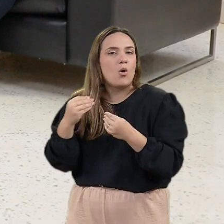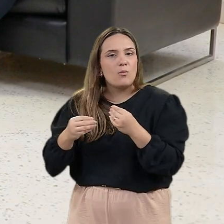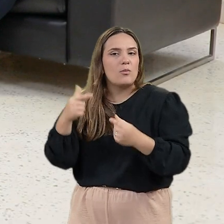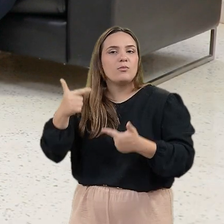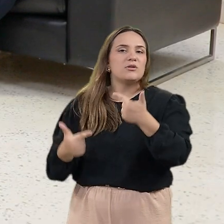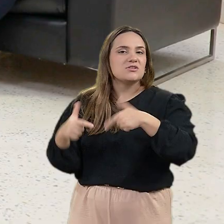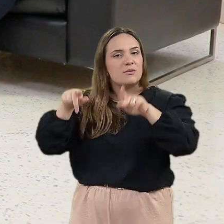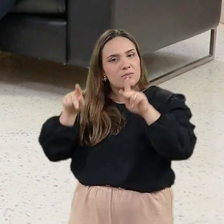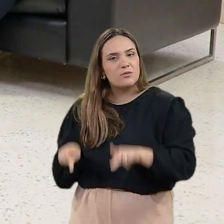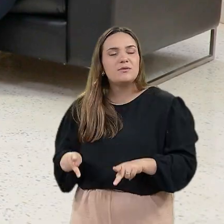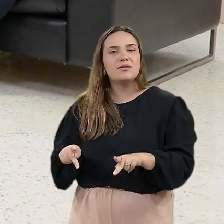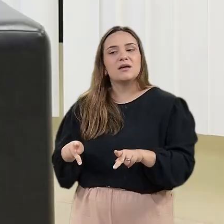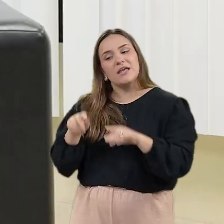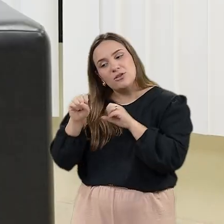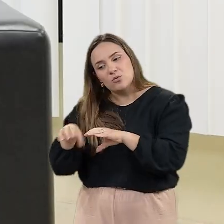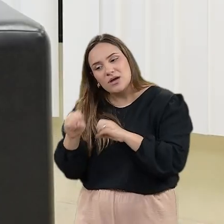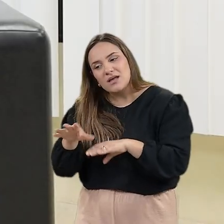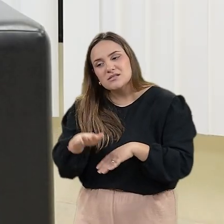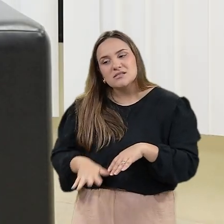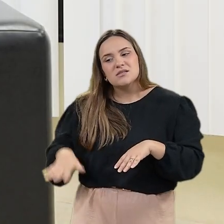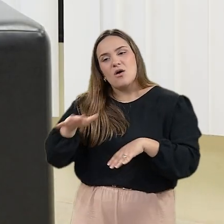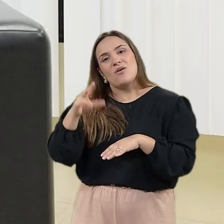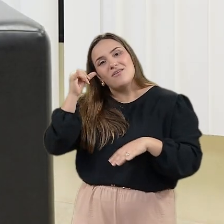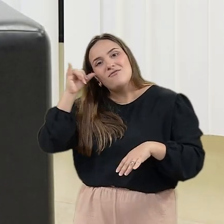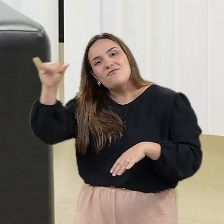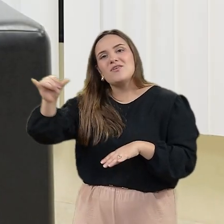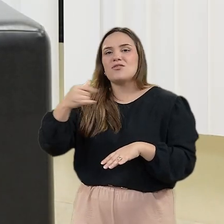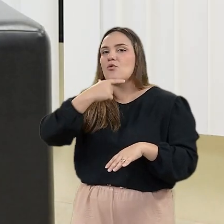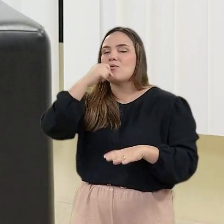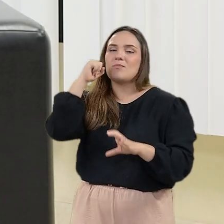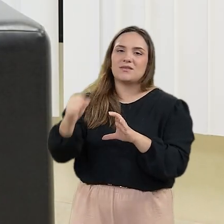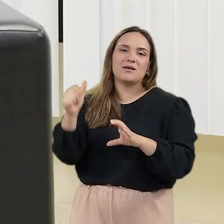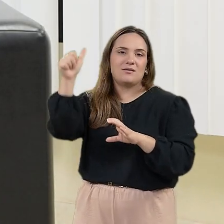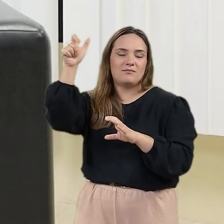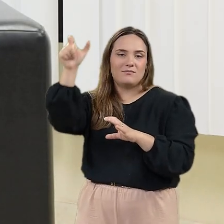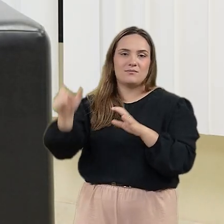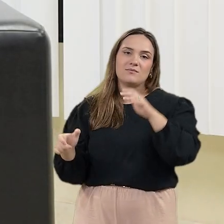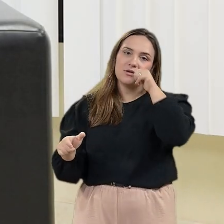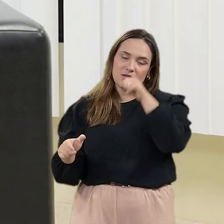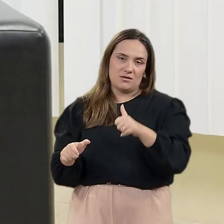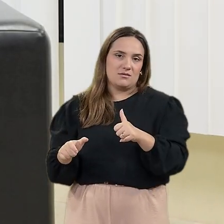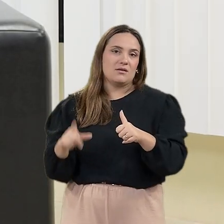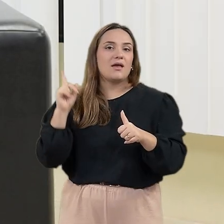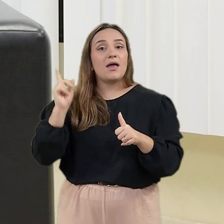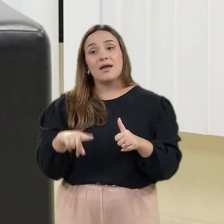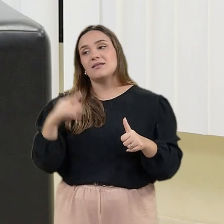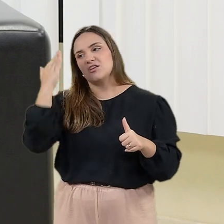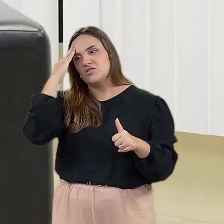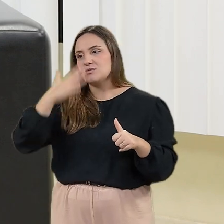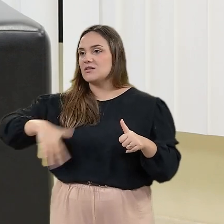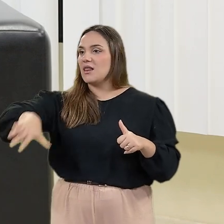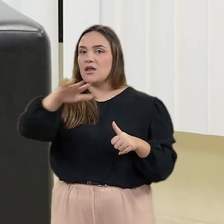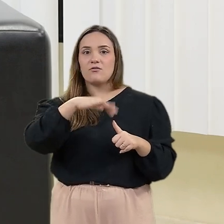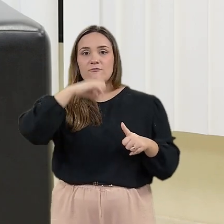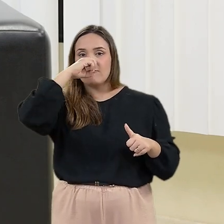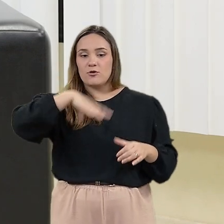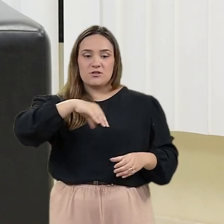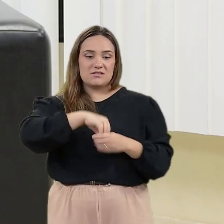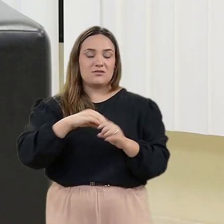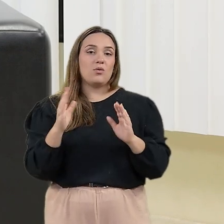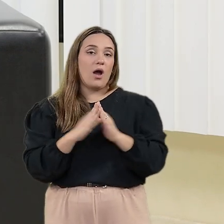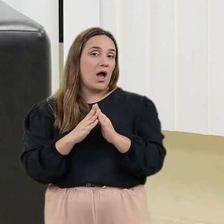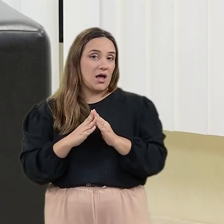da educação brasileira para os nossos jovens, massificando o entendimento de que a